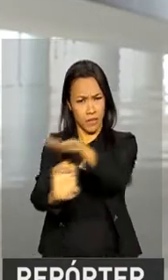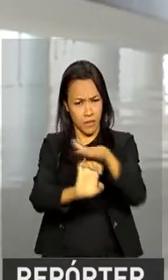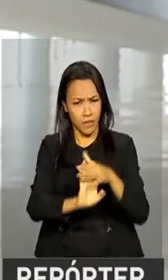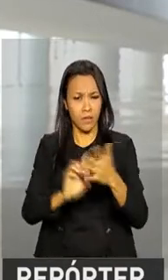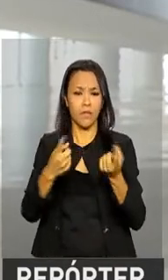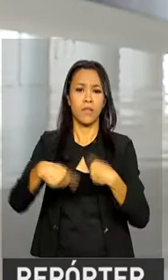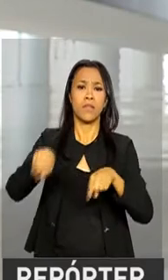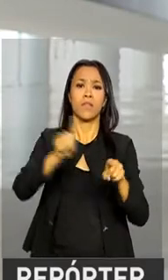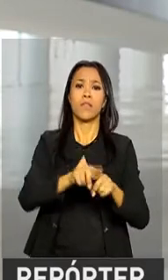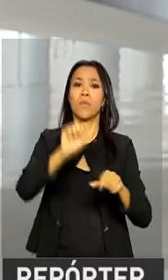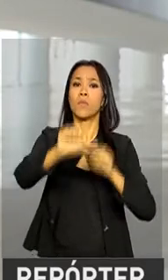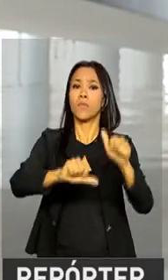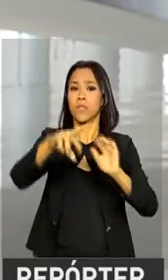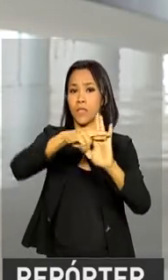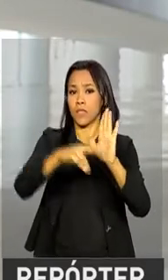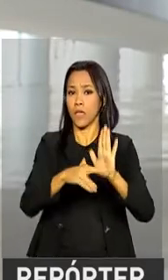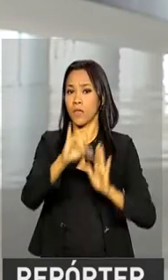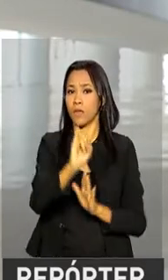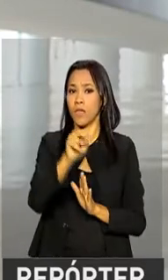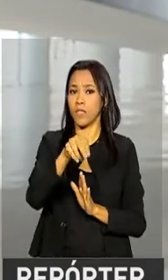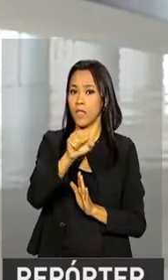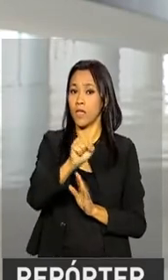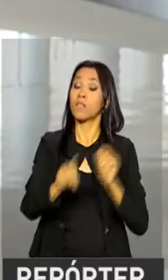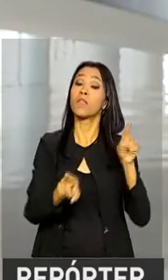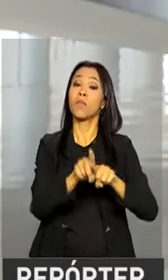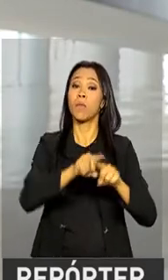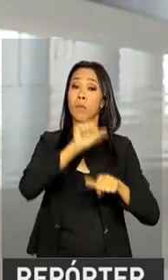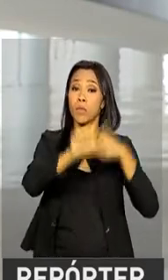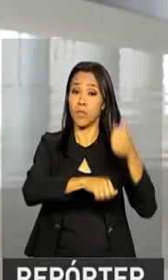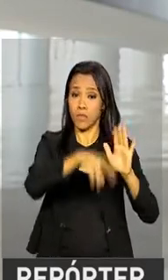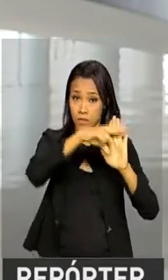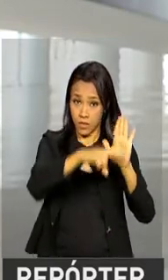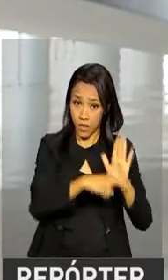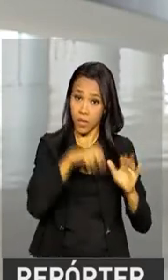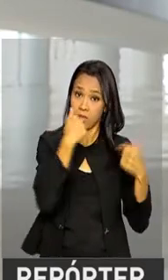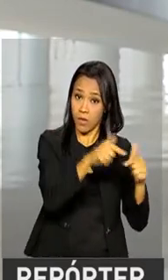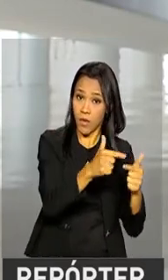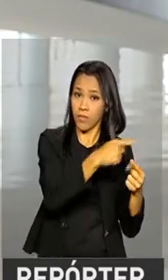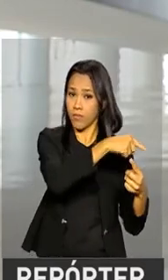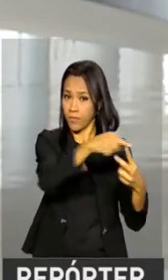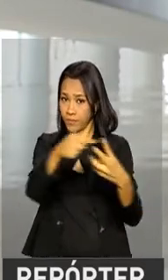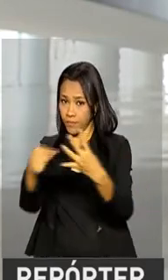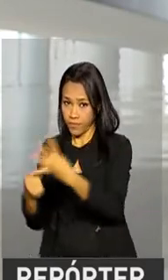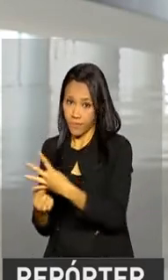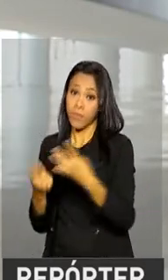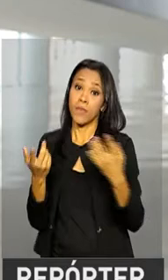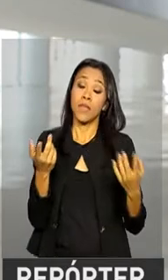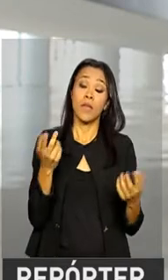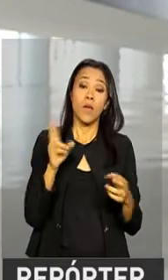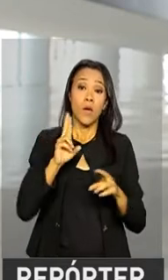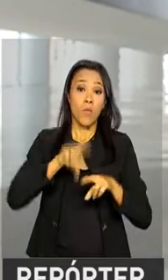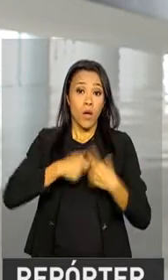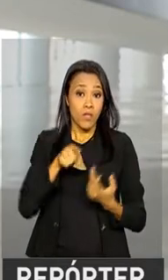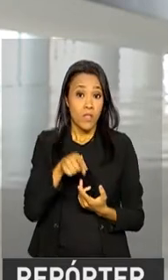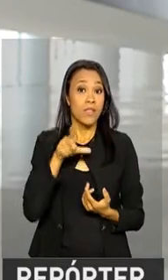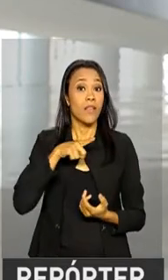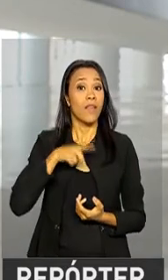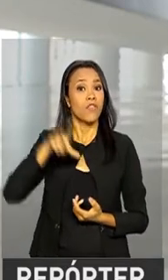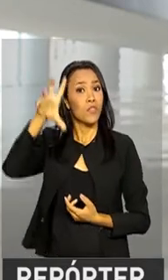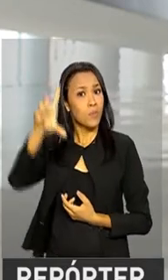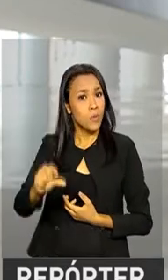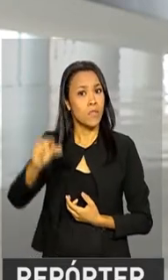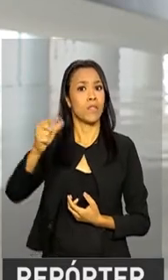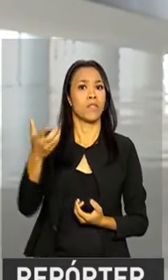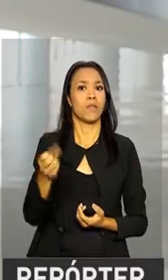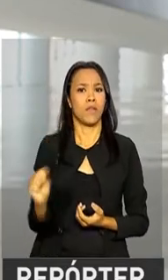da previdência ea atualização das leis trabalhistas de acordo com michel temer com isso houve queda na inflação e também na